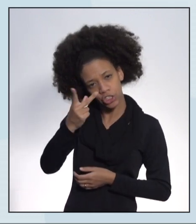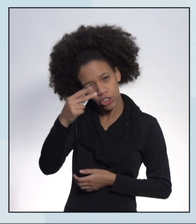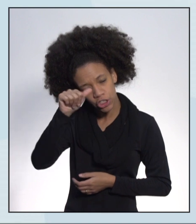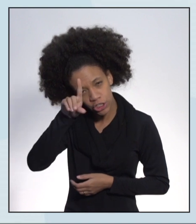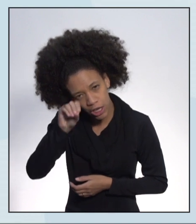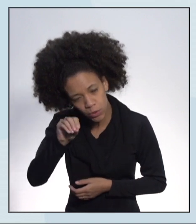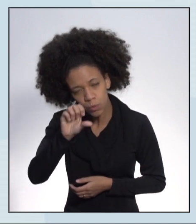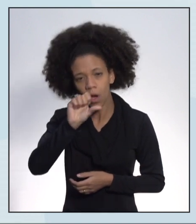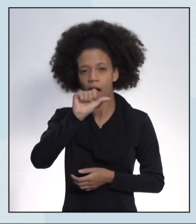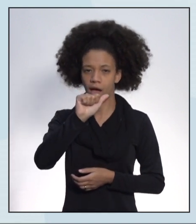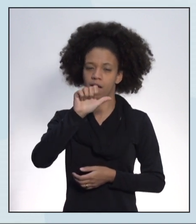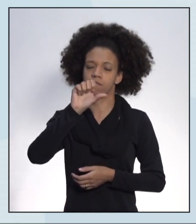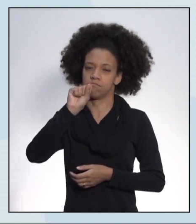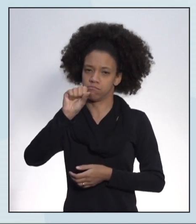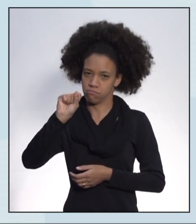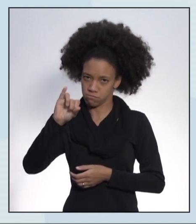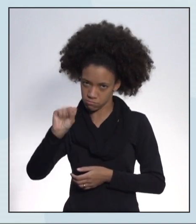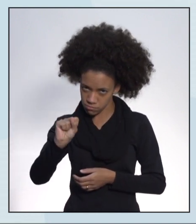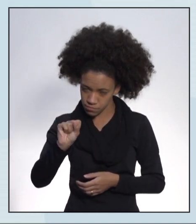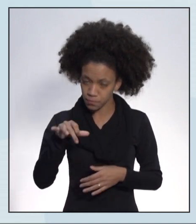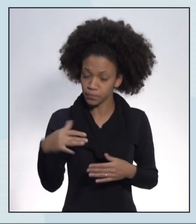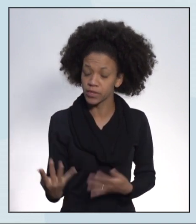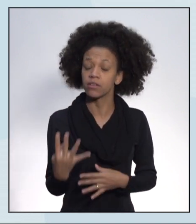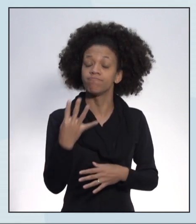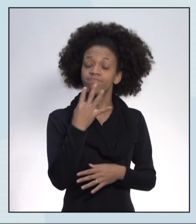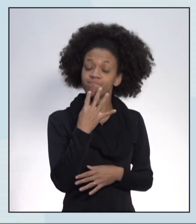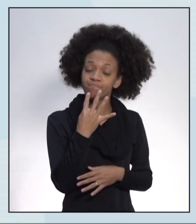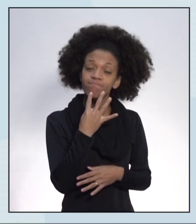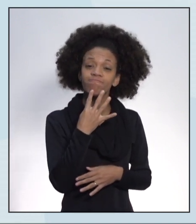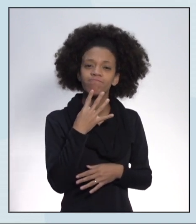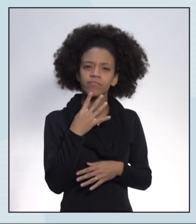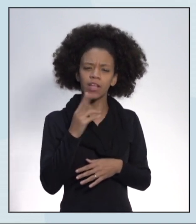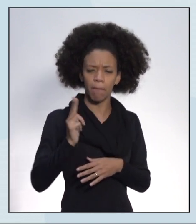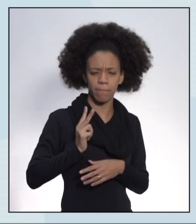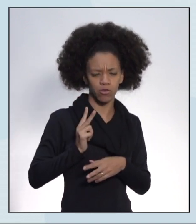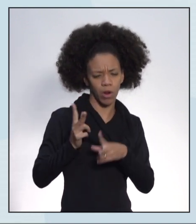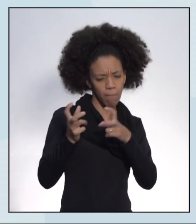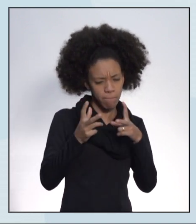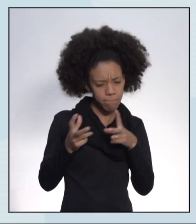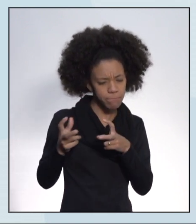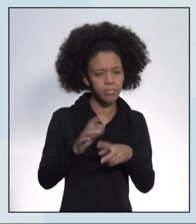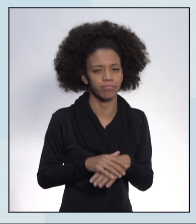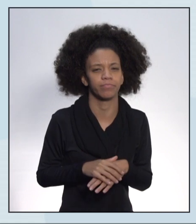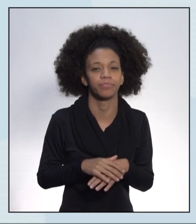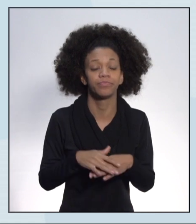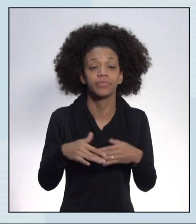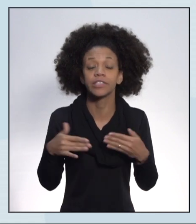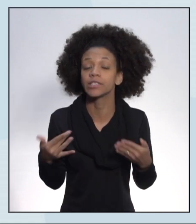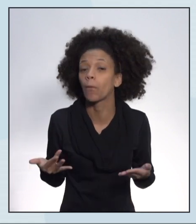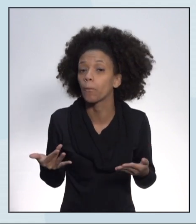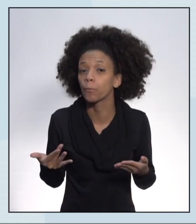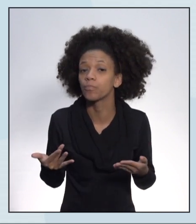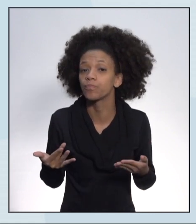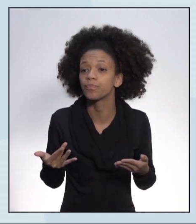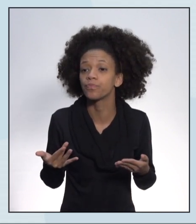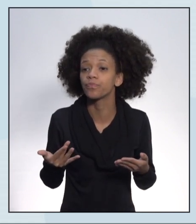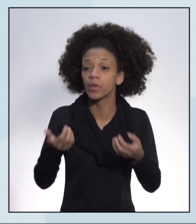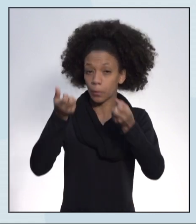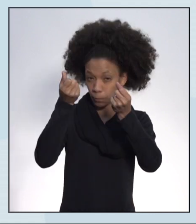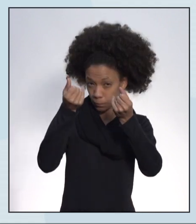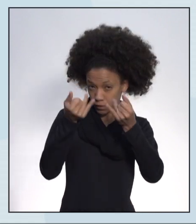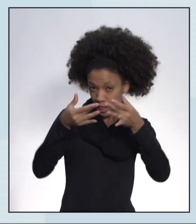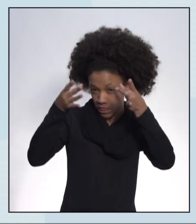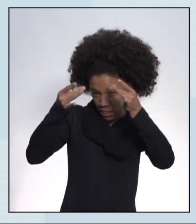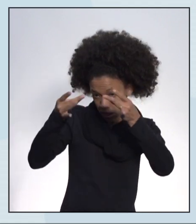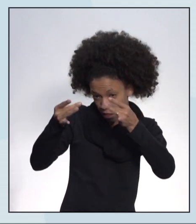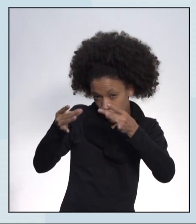E faremos o reconhecimento das particularidades do gênero narrativo conto. Então, falaremos sobre o que é